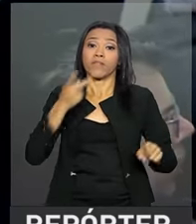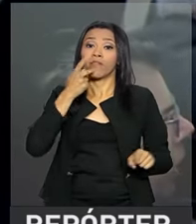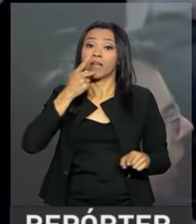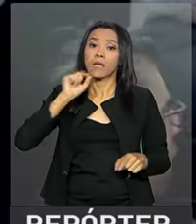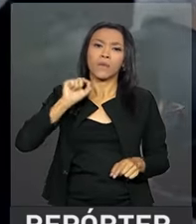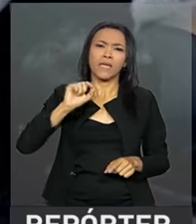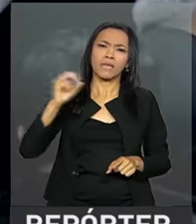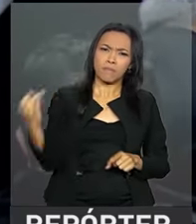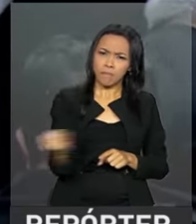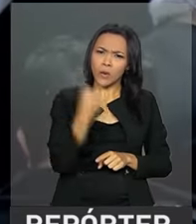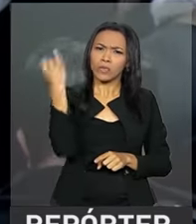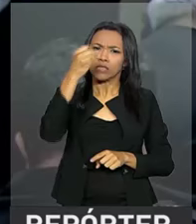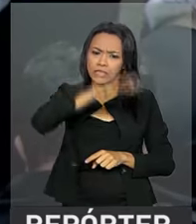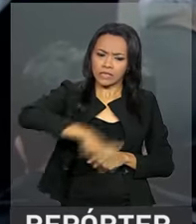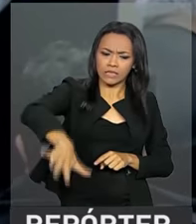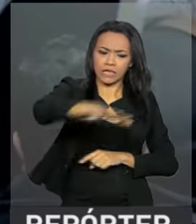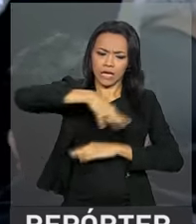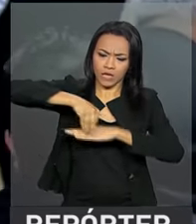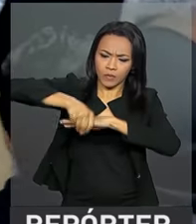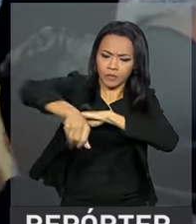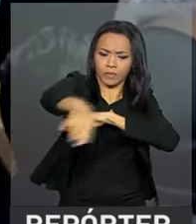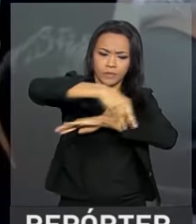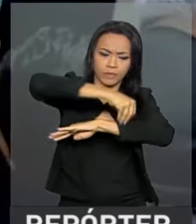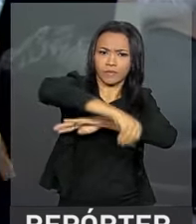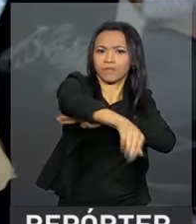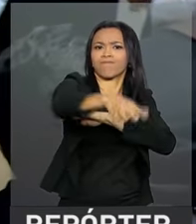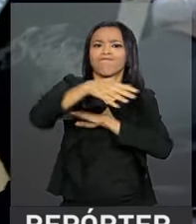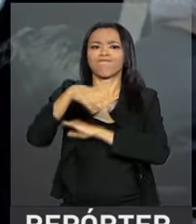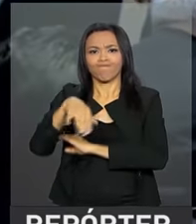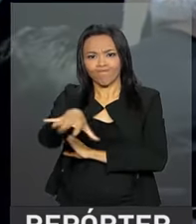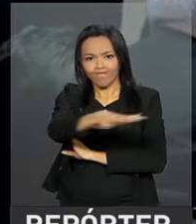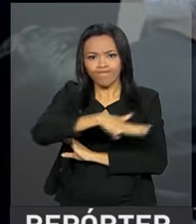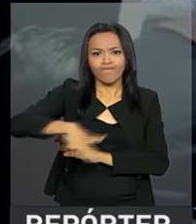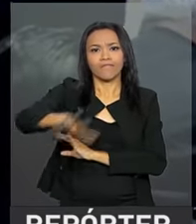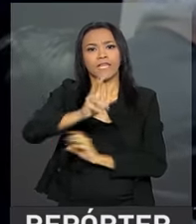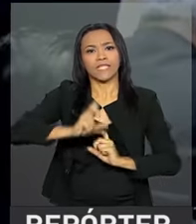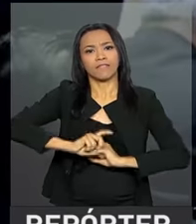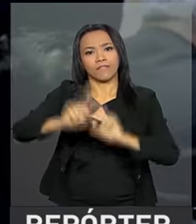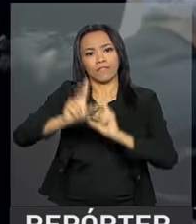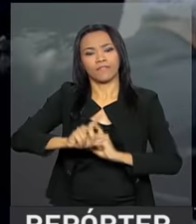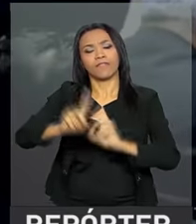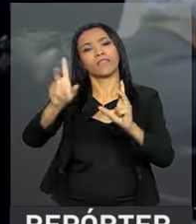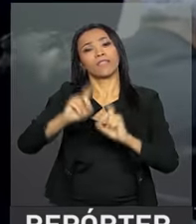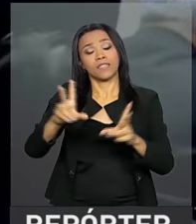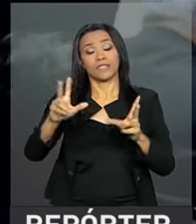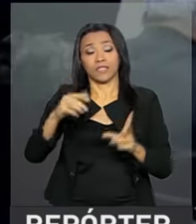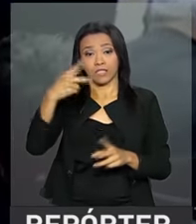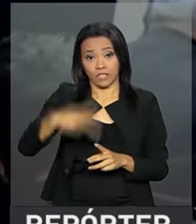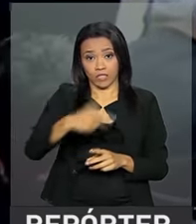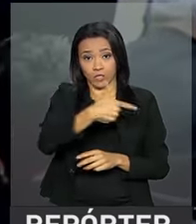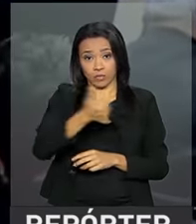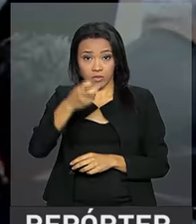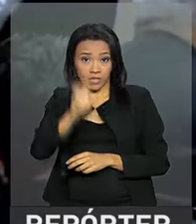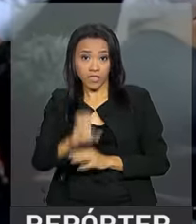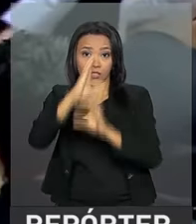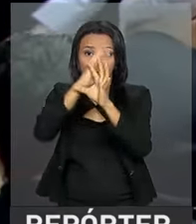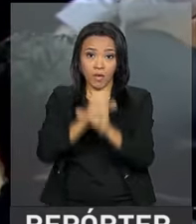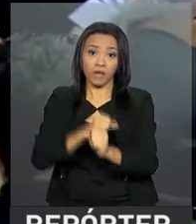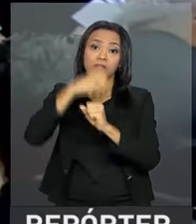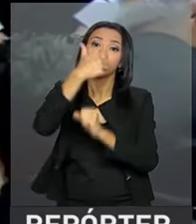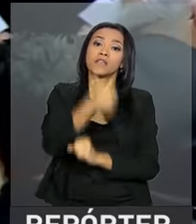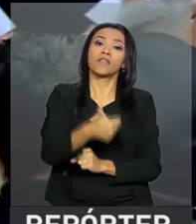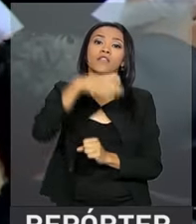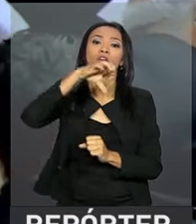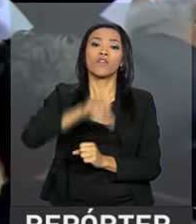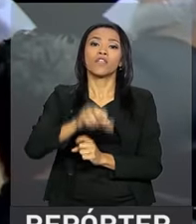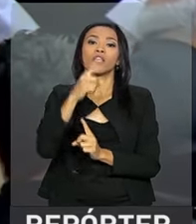do agronegócio na balança comercial brasileira, as exportações do país em 2015 somaram 191